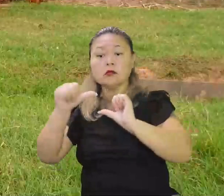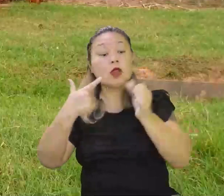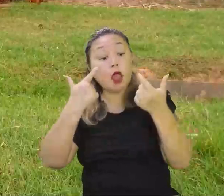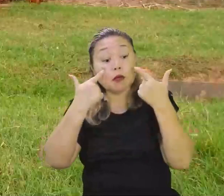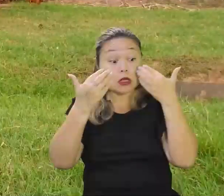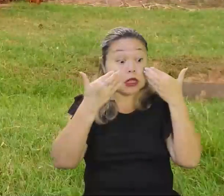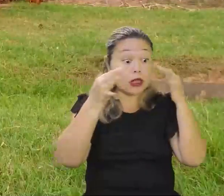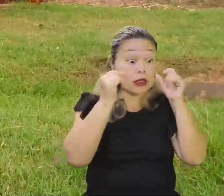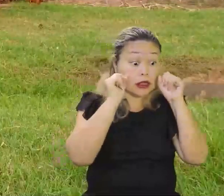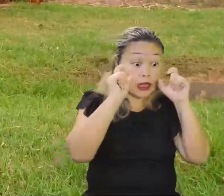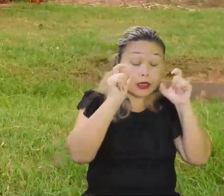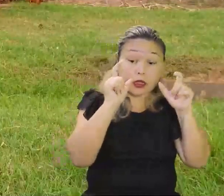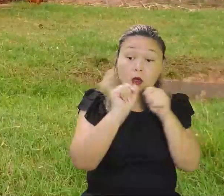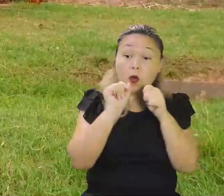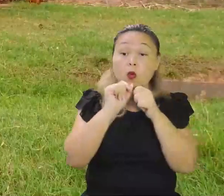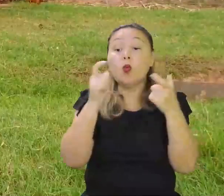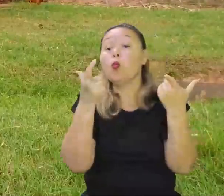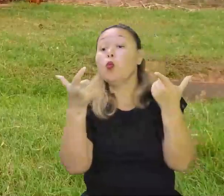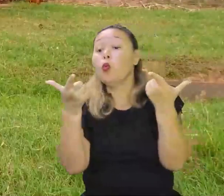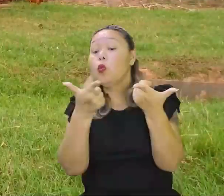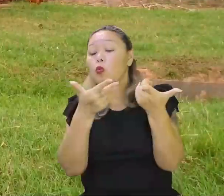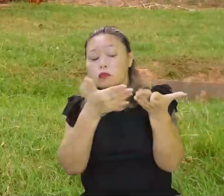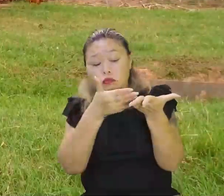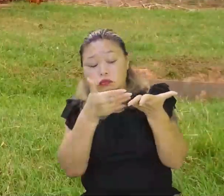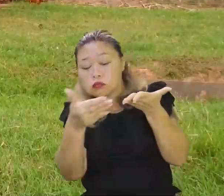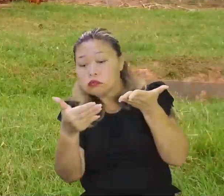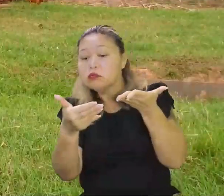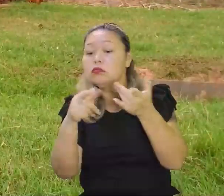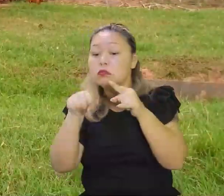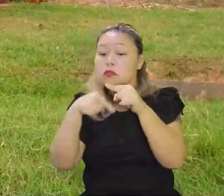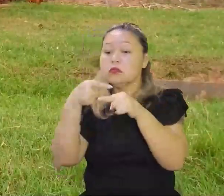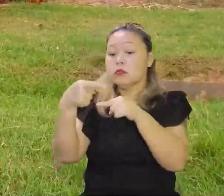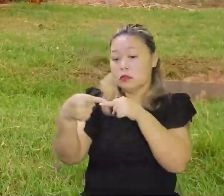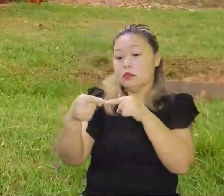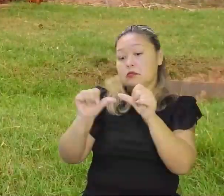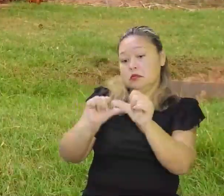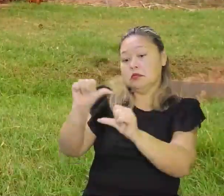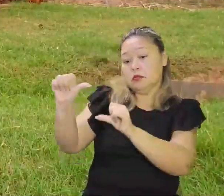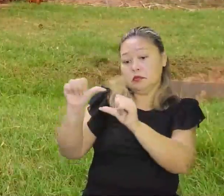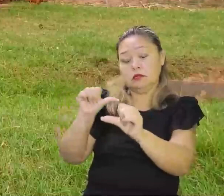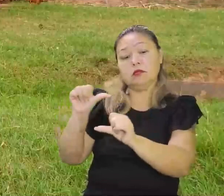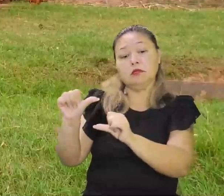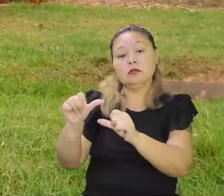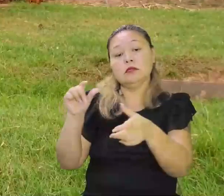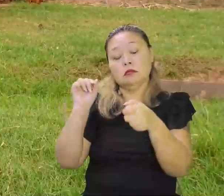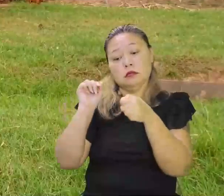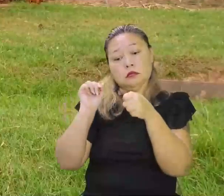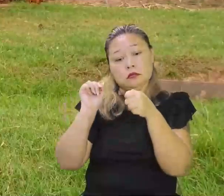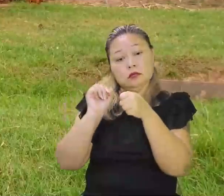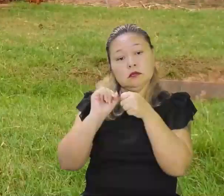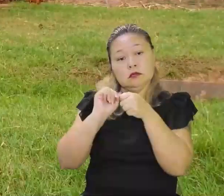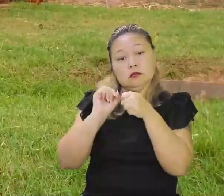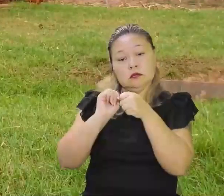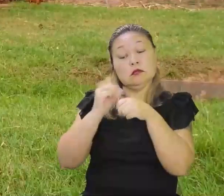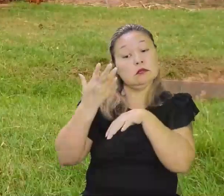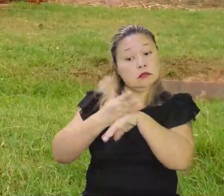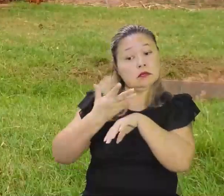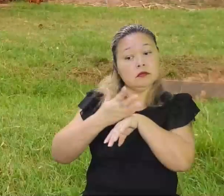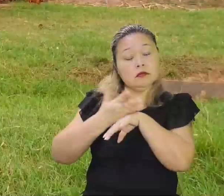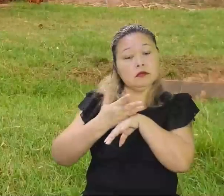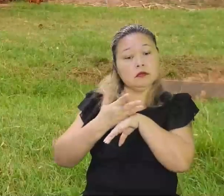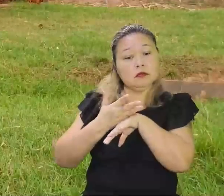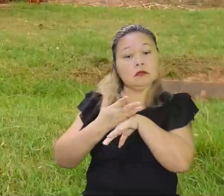né, aonde a gente partiu e para onde a gente quer chegar, tá? Então, façam a prática disso. É bom